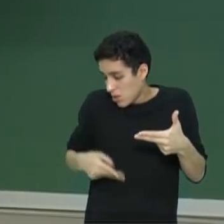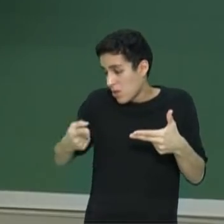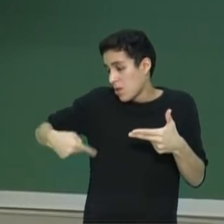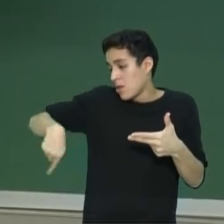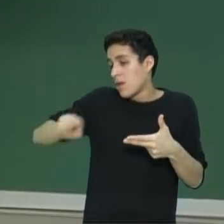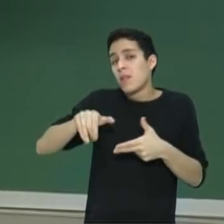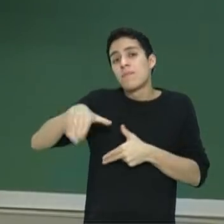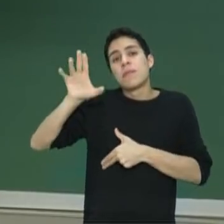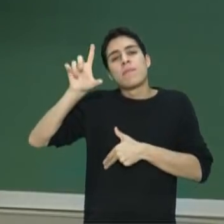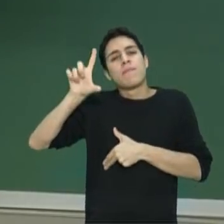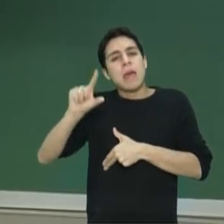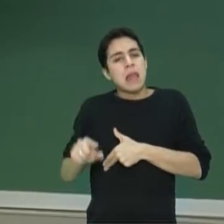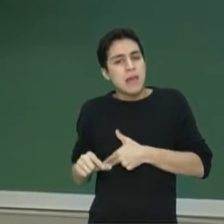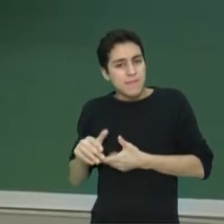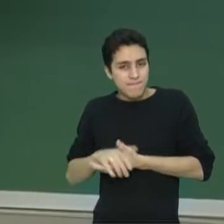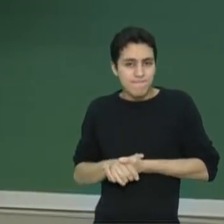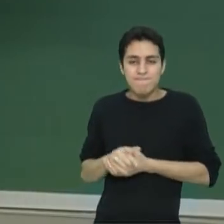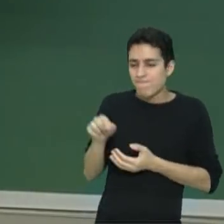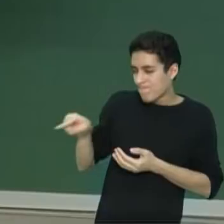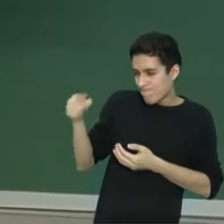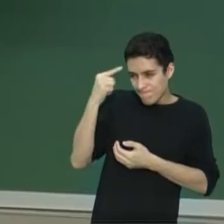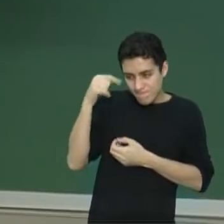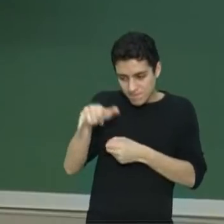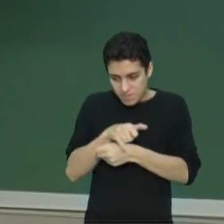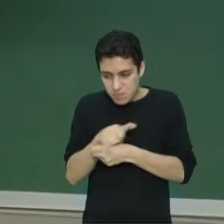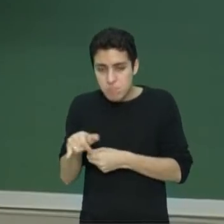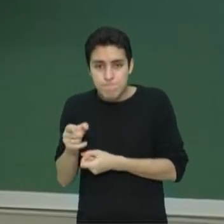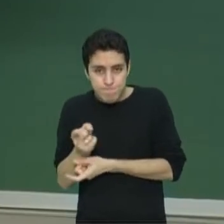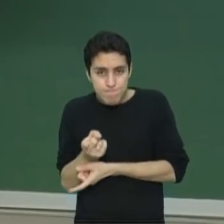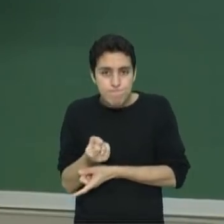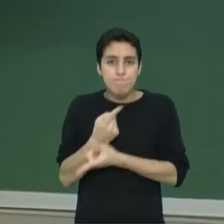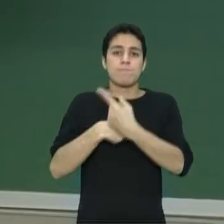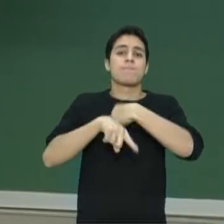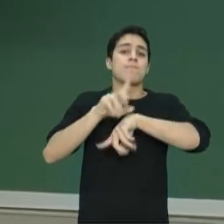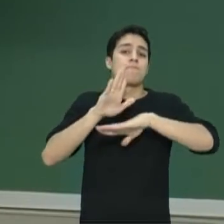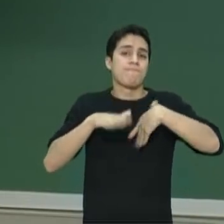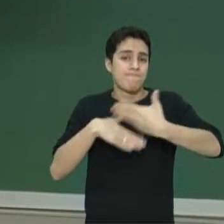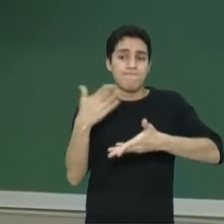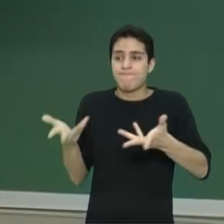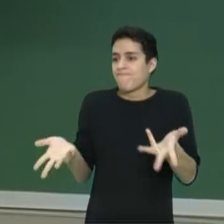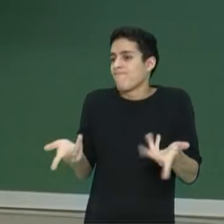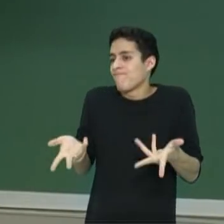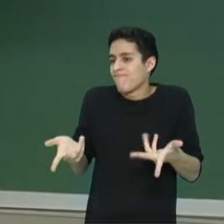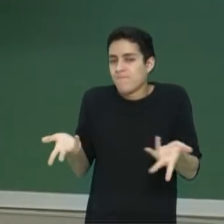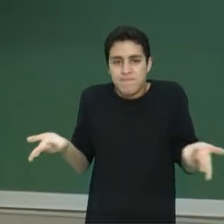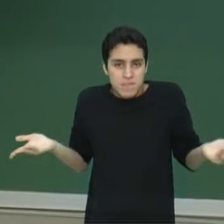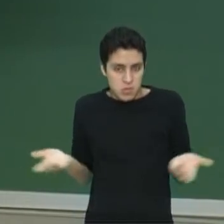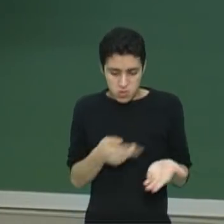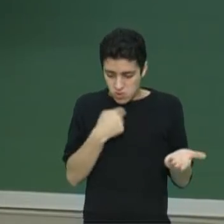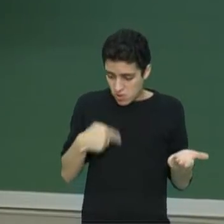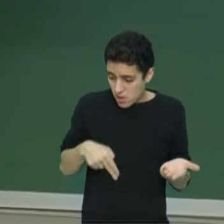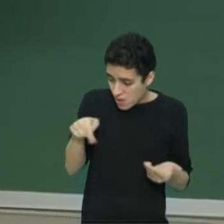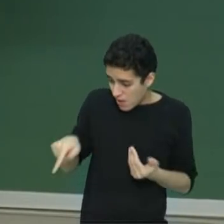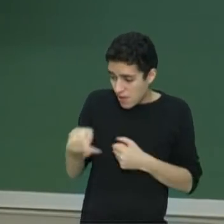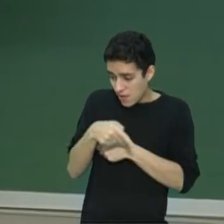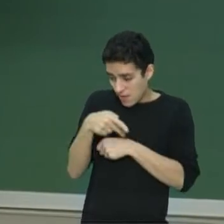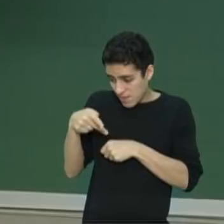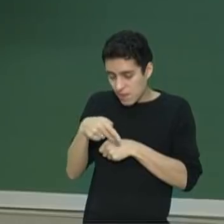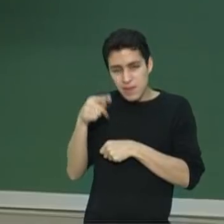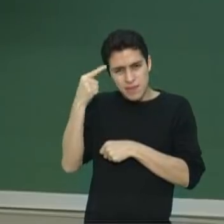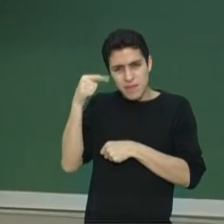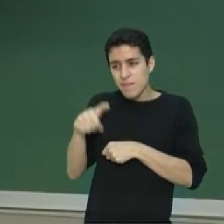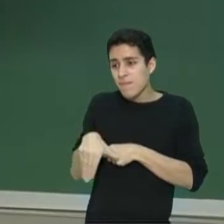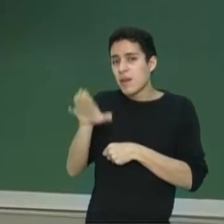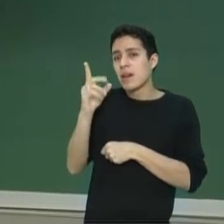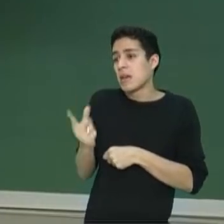mais baratos. E essa foi a grande jogada e foi uma industrialização extremamente acelerada e hoje é um dos países, ou até o país